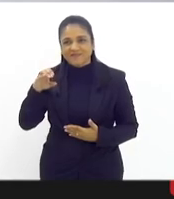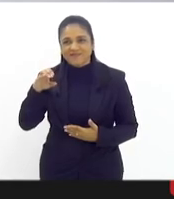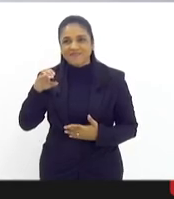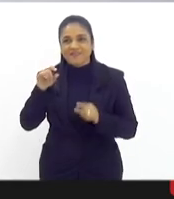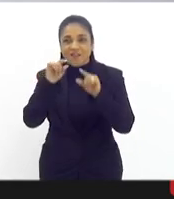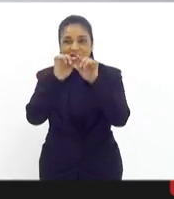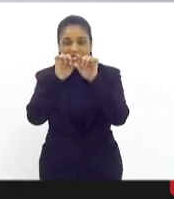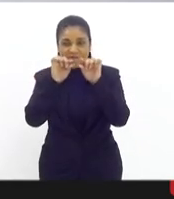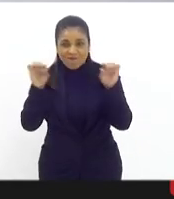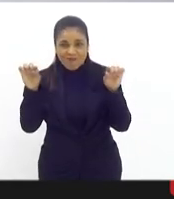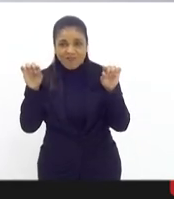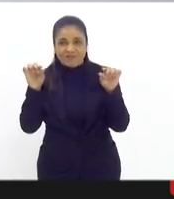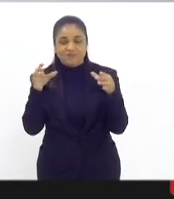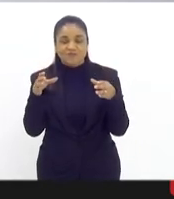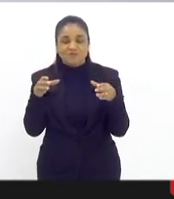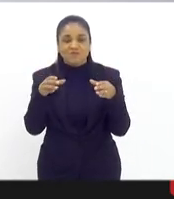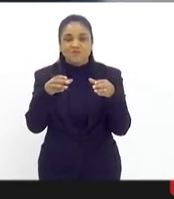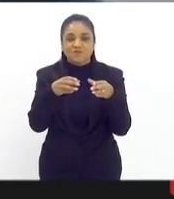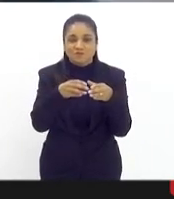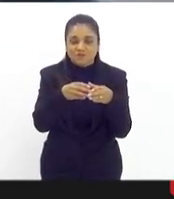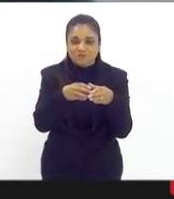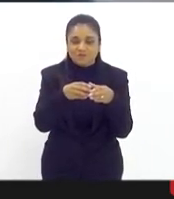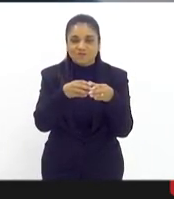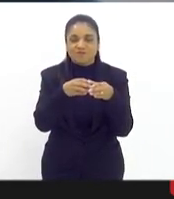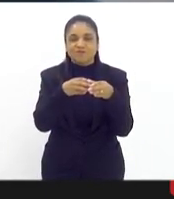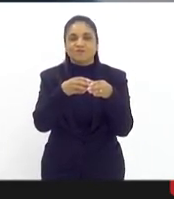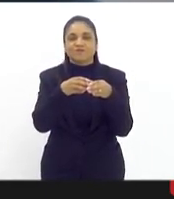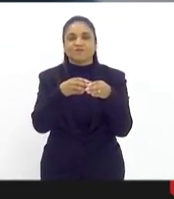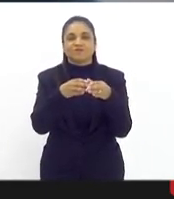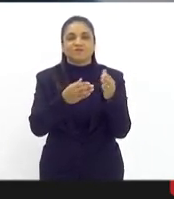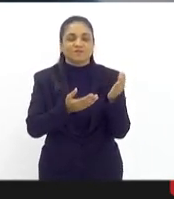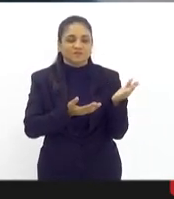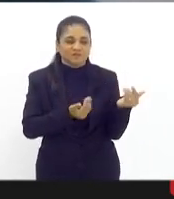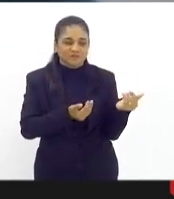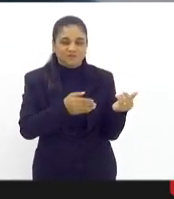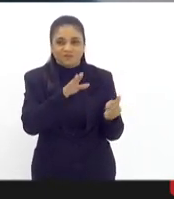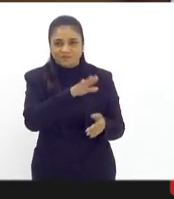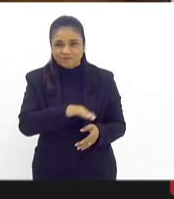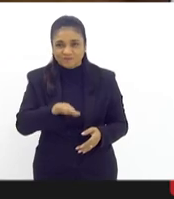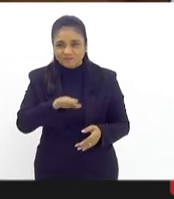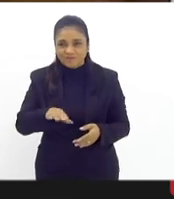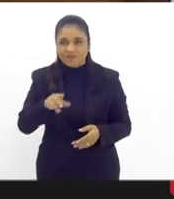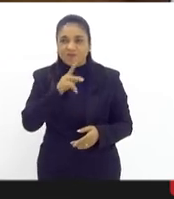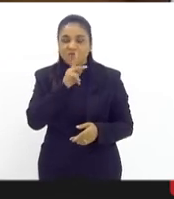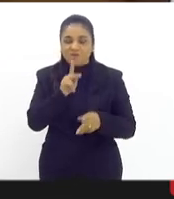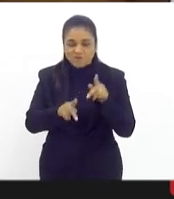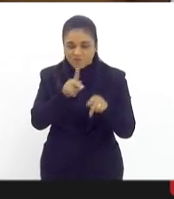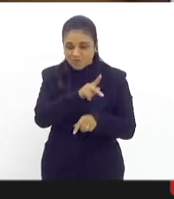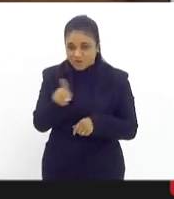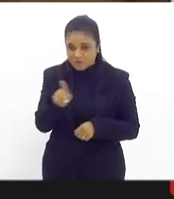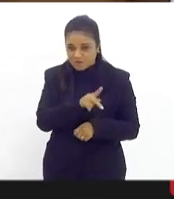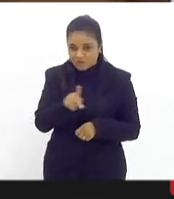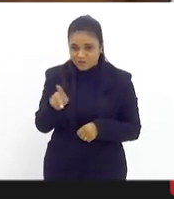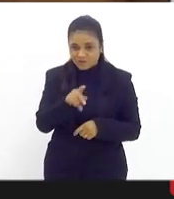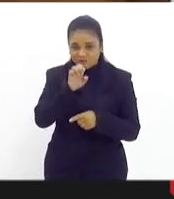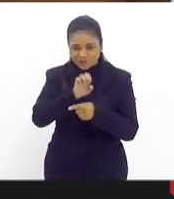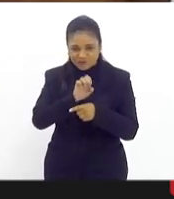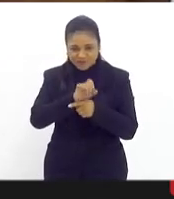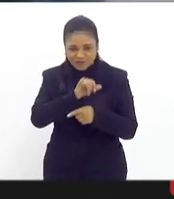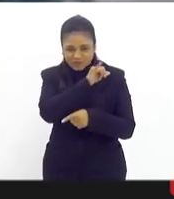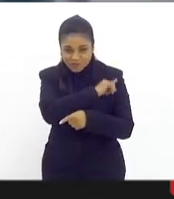Eu, Frasa, aqui é do Conselho da Criança e do Adolescente, sim, também. Professora pública do Estado do Rio também, e baiana, por favor.